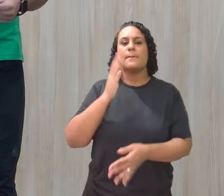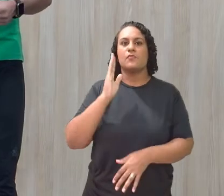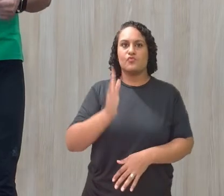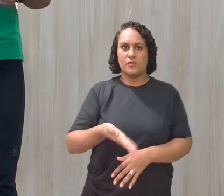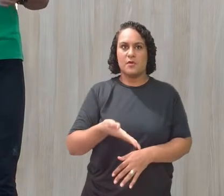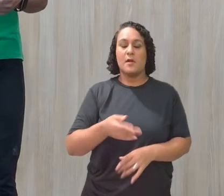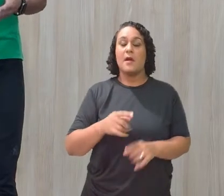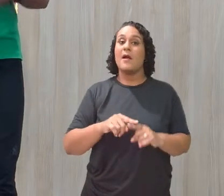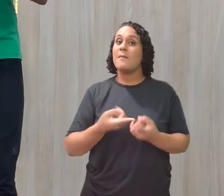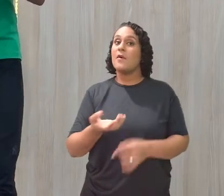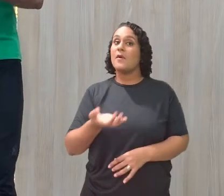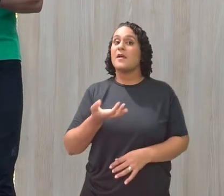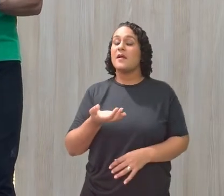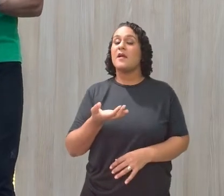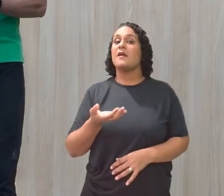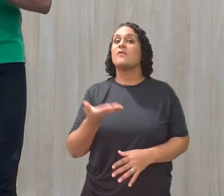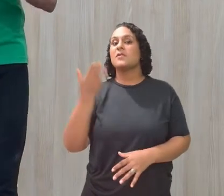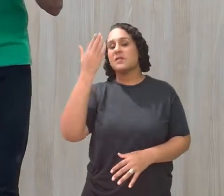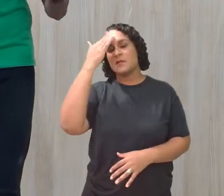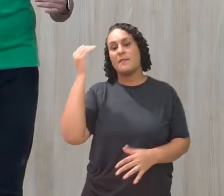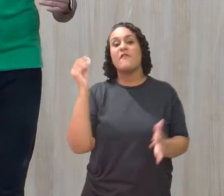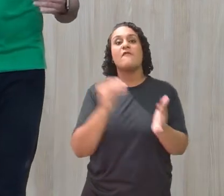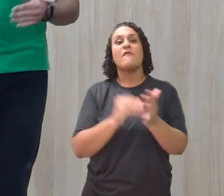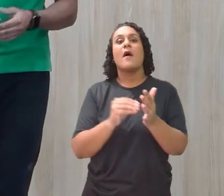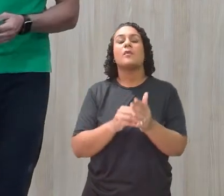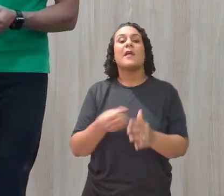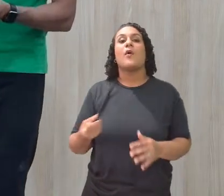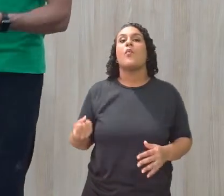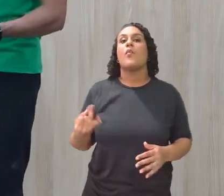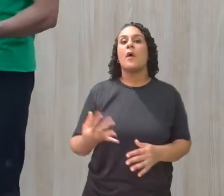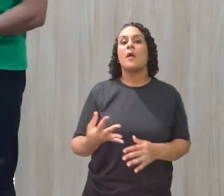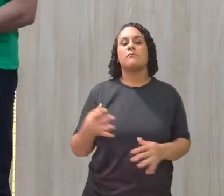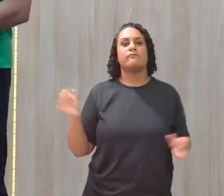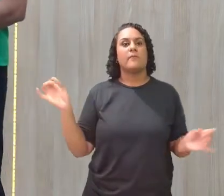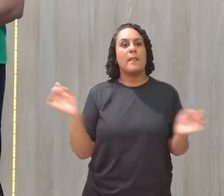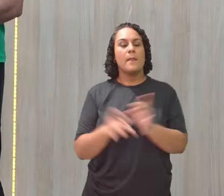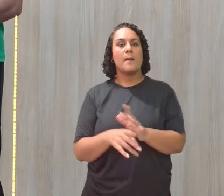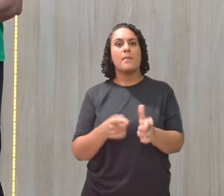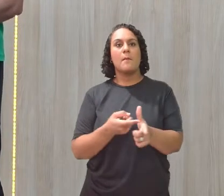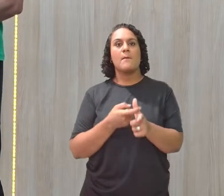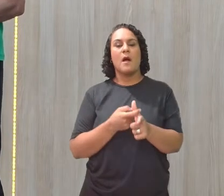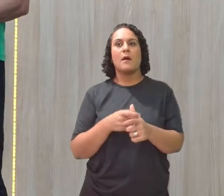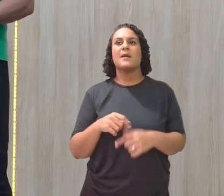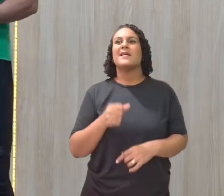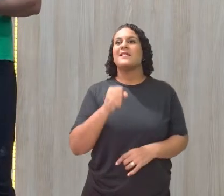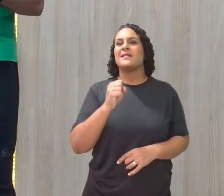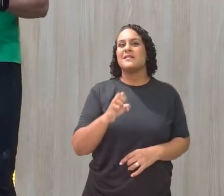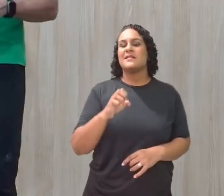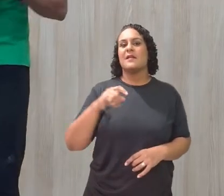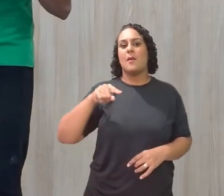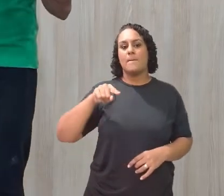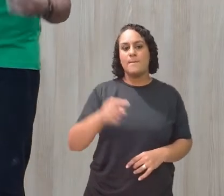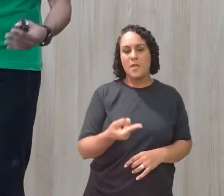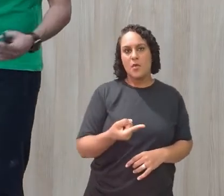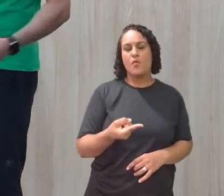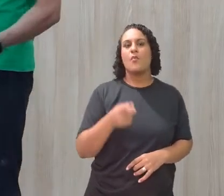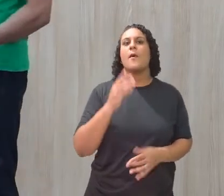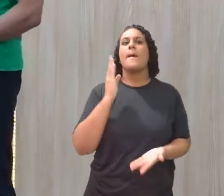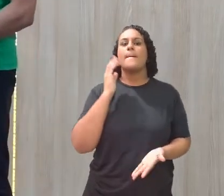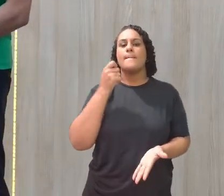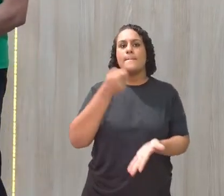tá? Mas eu quero saber quanto falta para ela quitar a dívida. Então, se ela deve R$1.000 e já